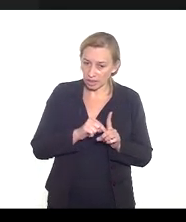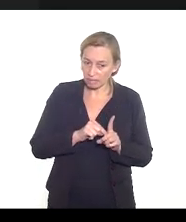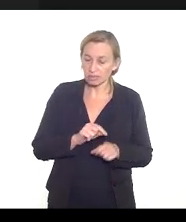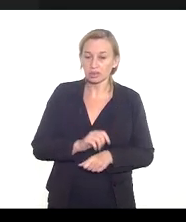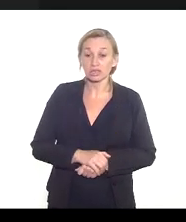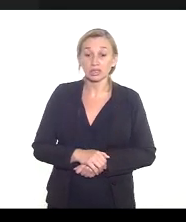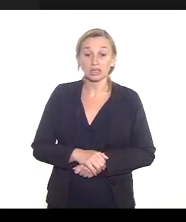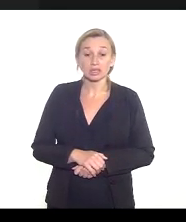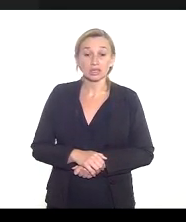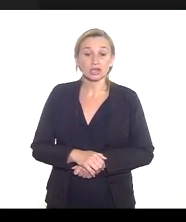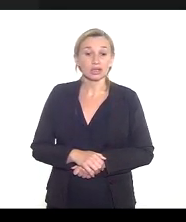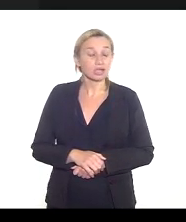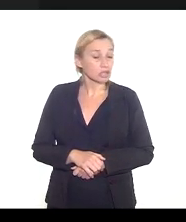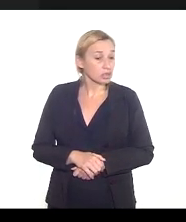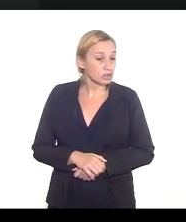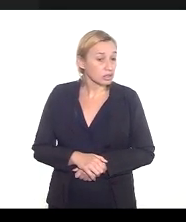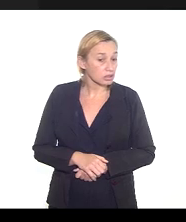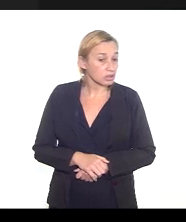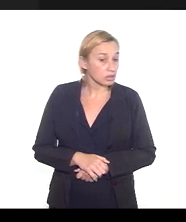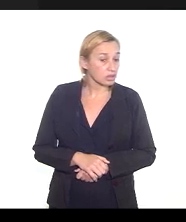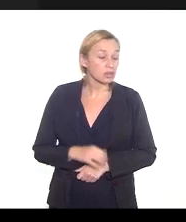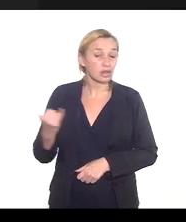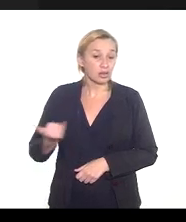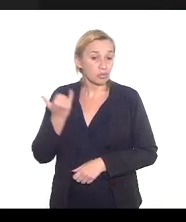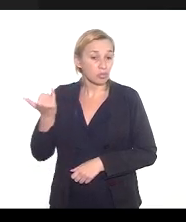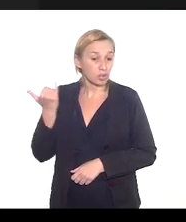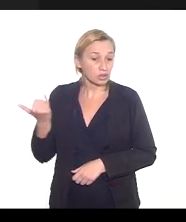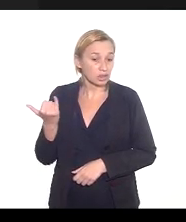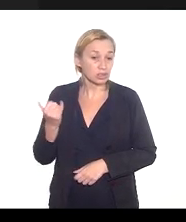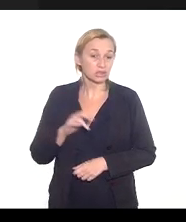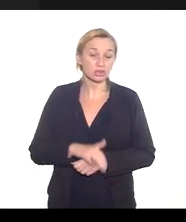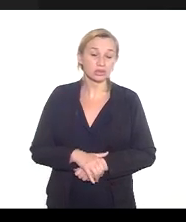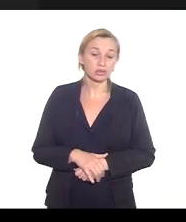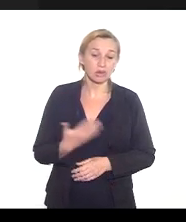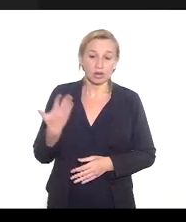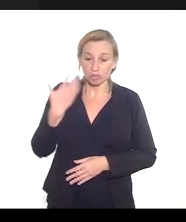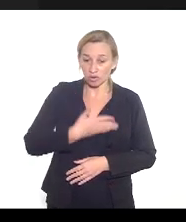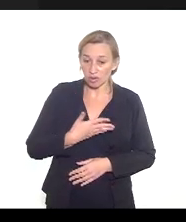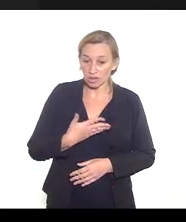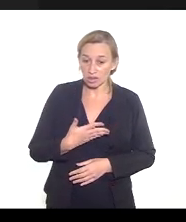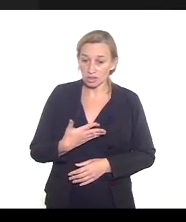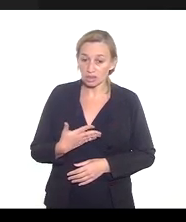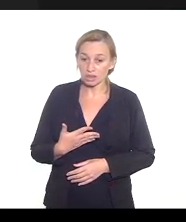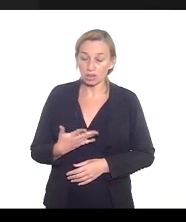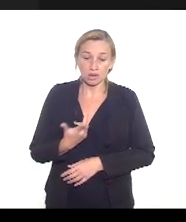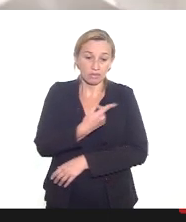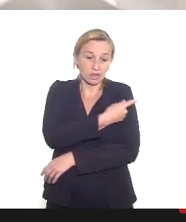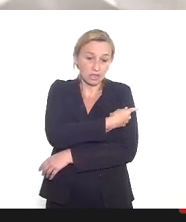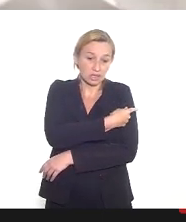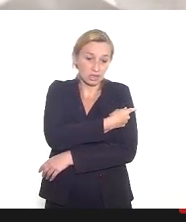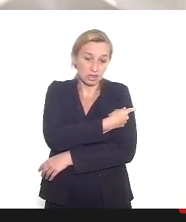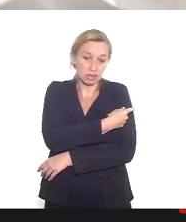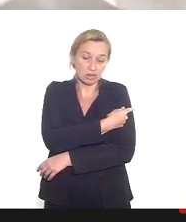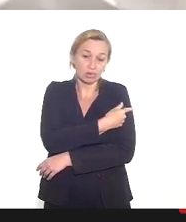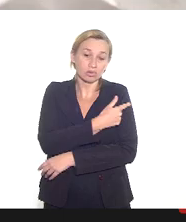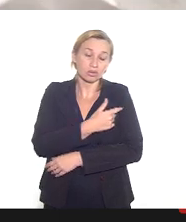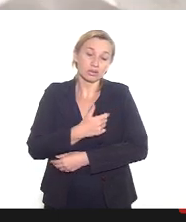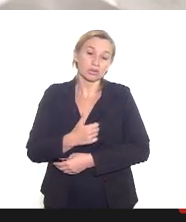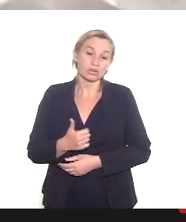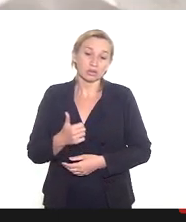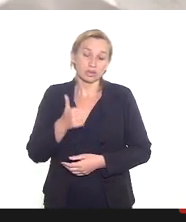EA fale que esta é uma de modo extremamente importante sobretudo pela comprovação de que a imunização da mãe ao bebê em amamentação